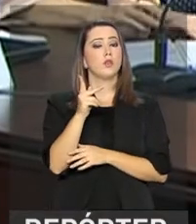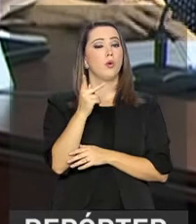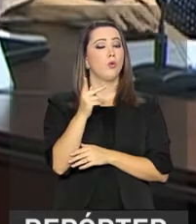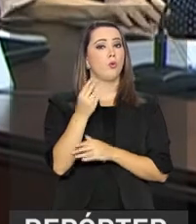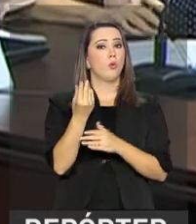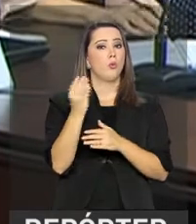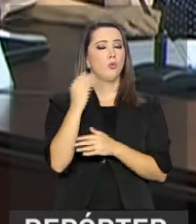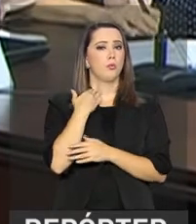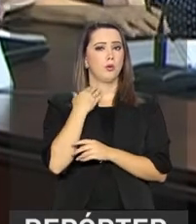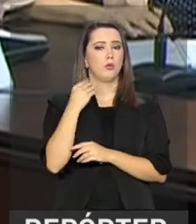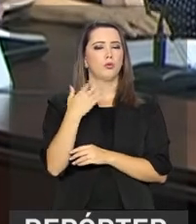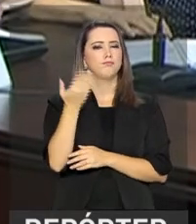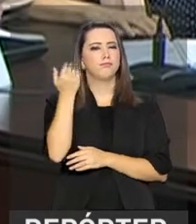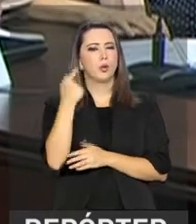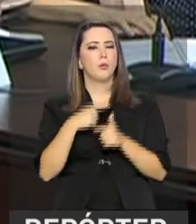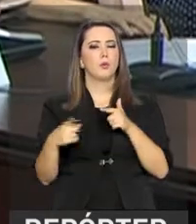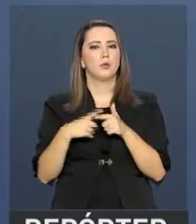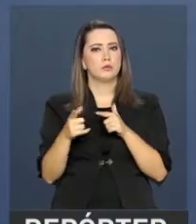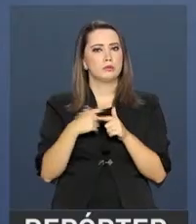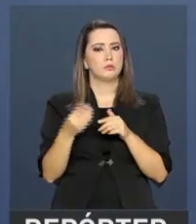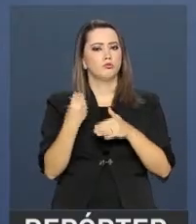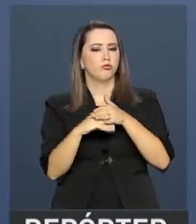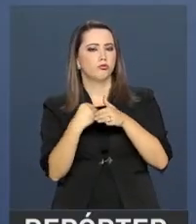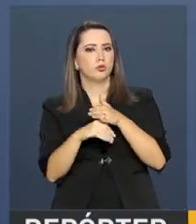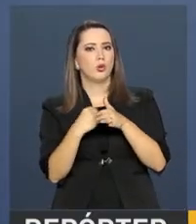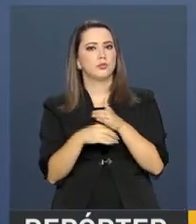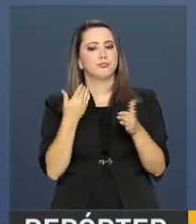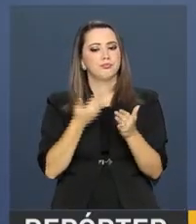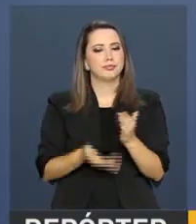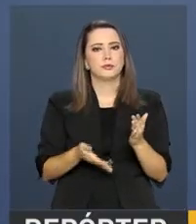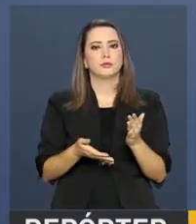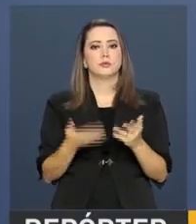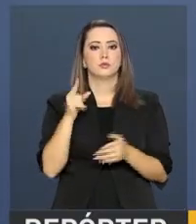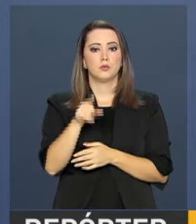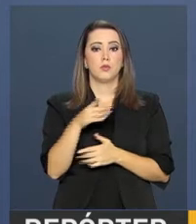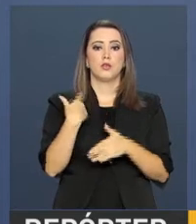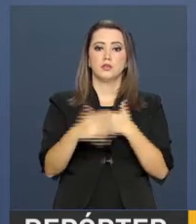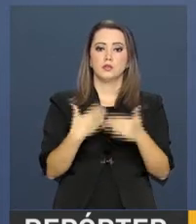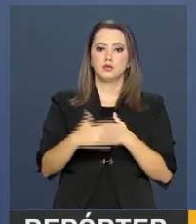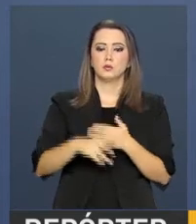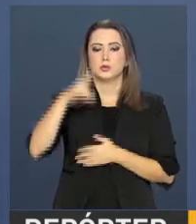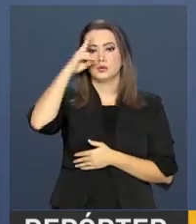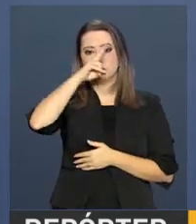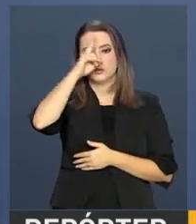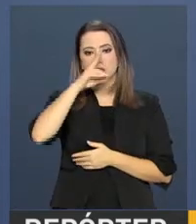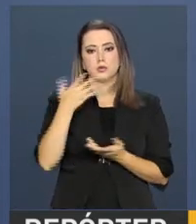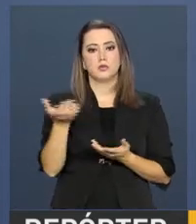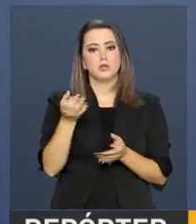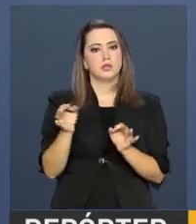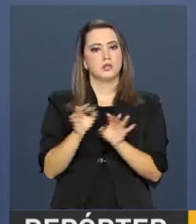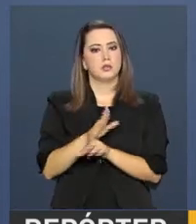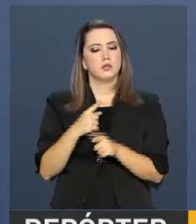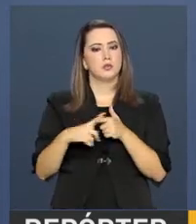bresser verão e collor 2 é um processo histórico não é que busca virar uma página